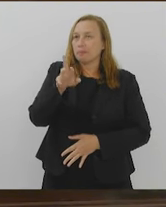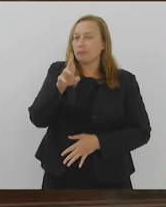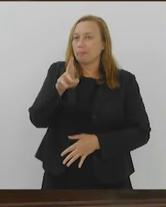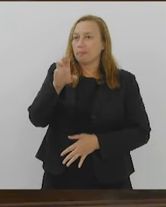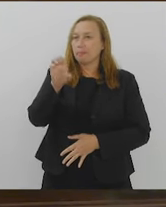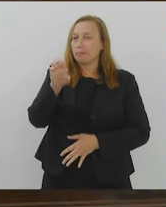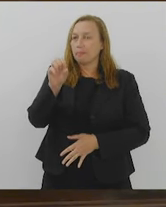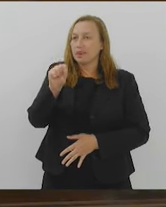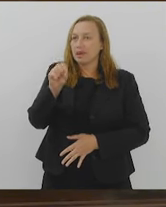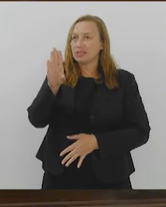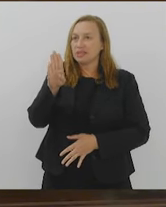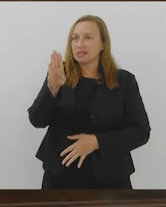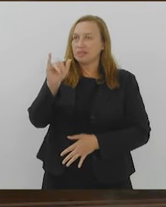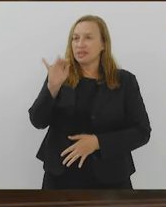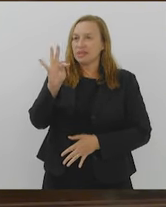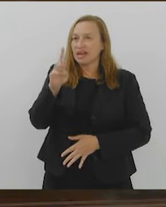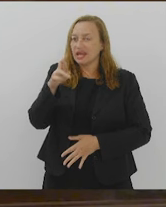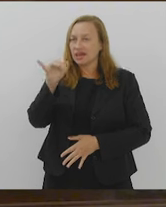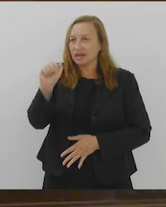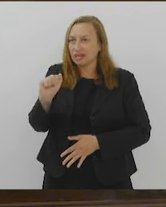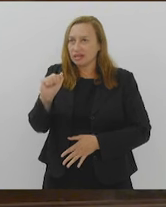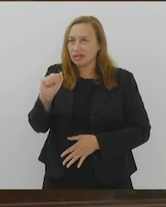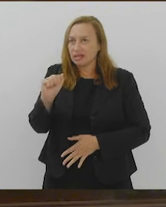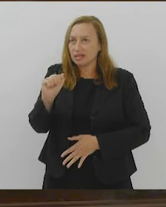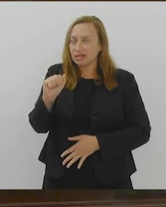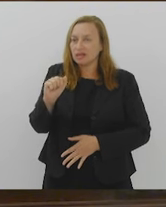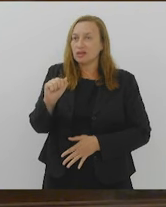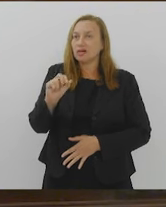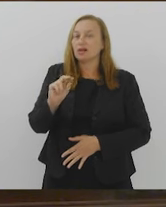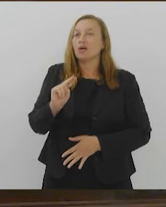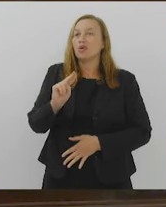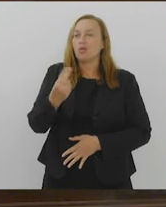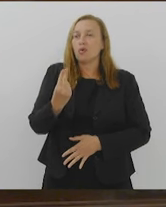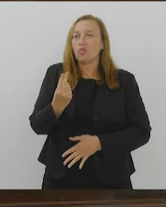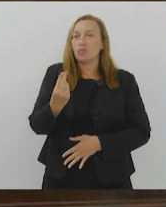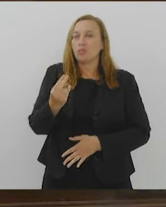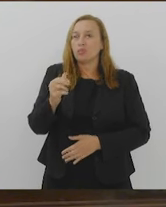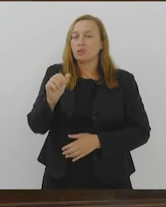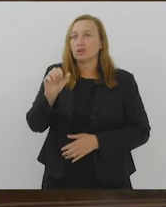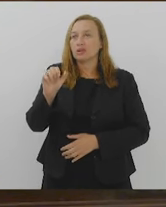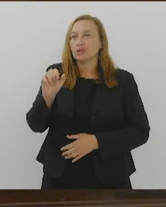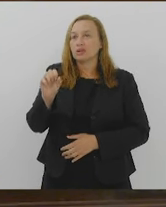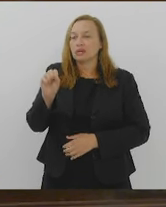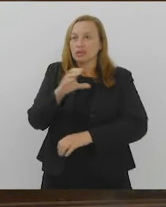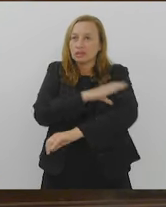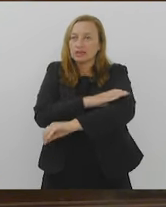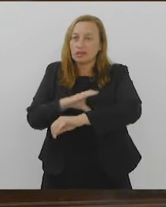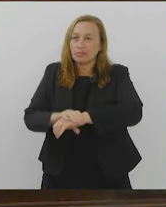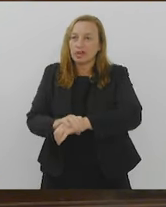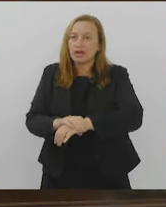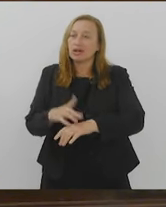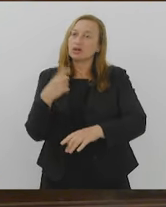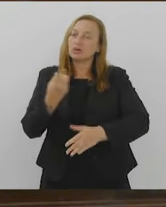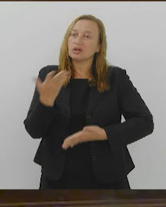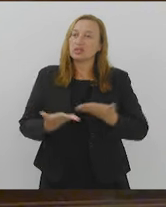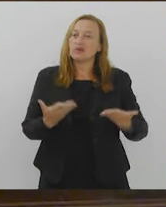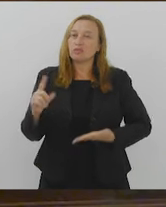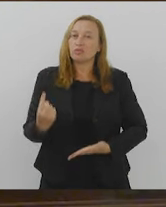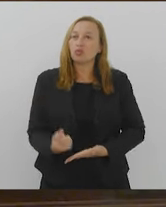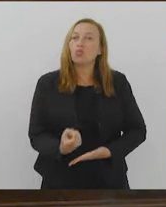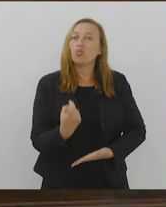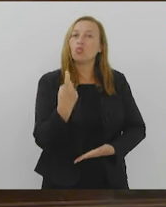assembleia, nós servimos um único Deus. E nós, aqui na Assembleia